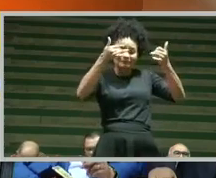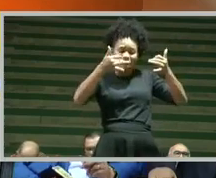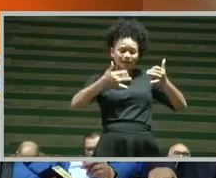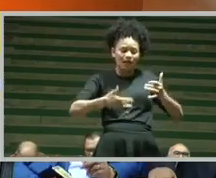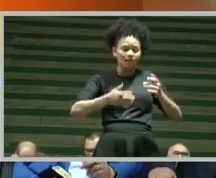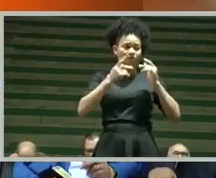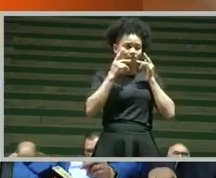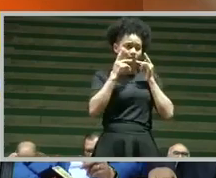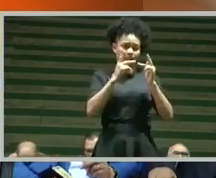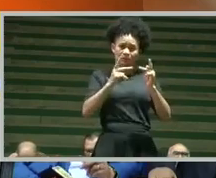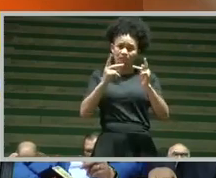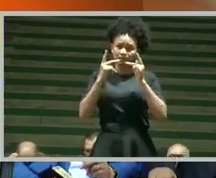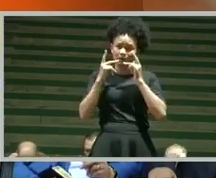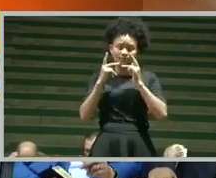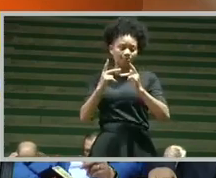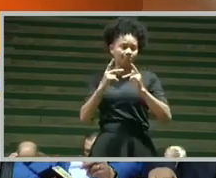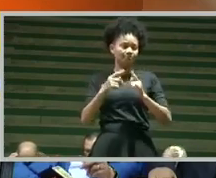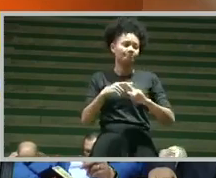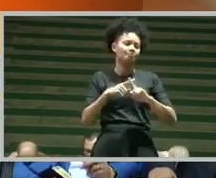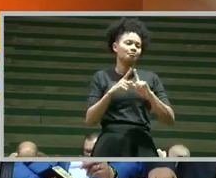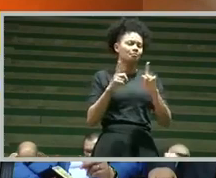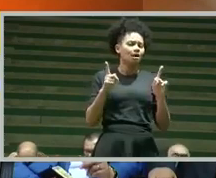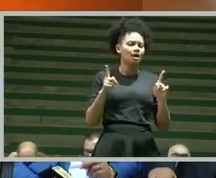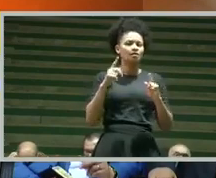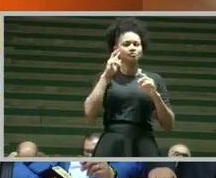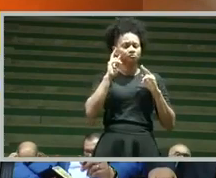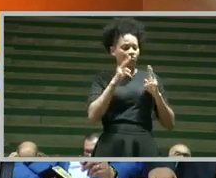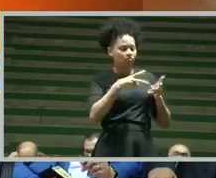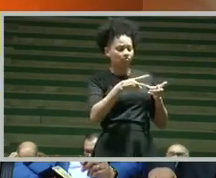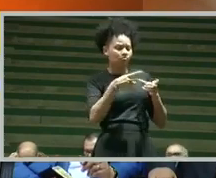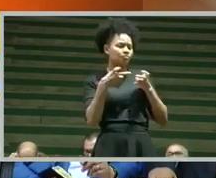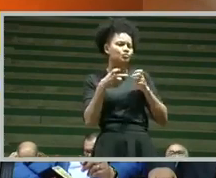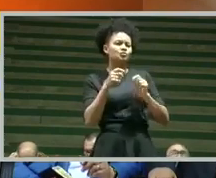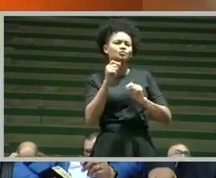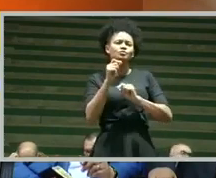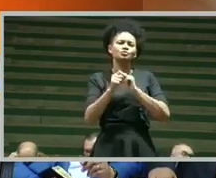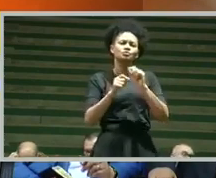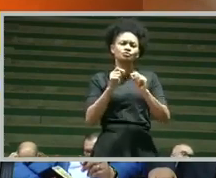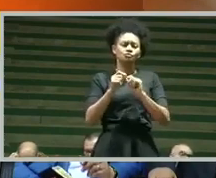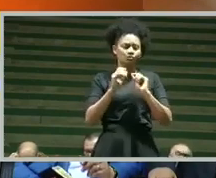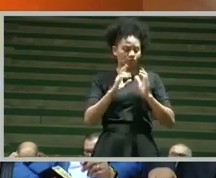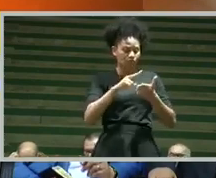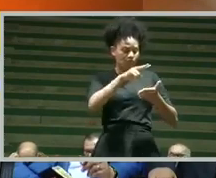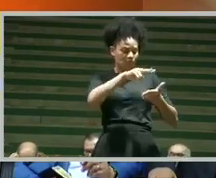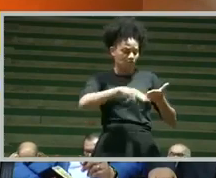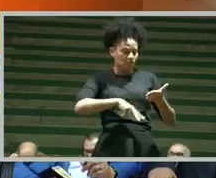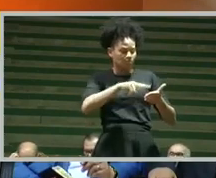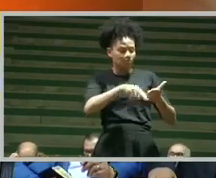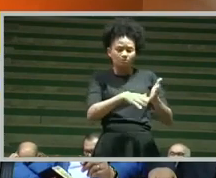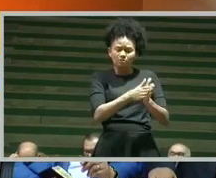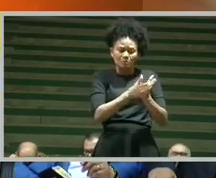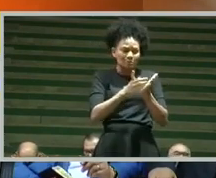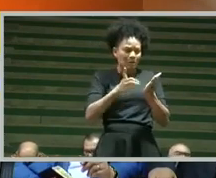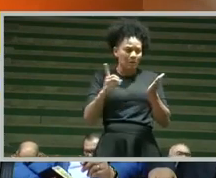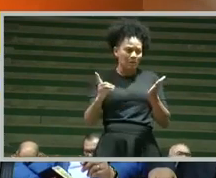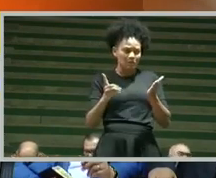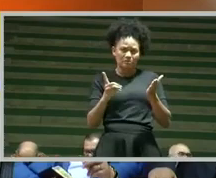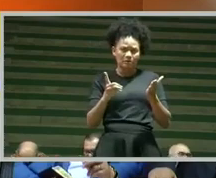meditação, porém, levando em consideração que ler a Bíblia nunca é demais